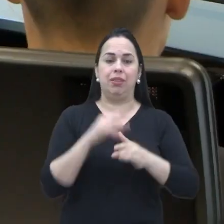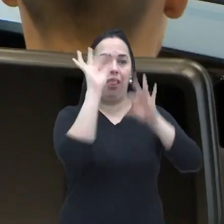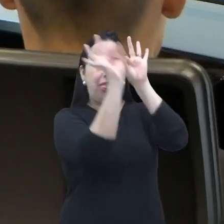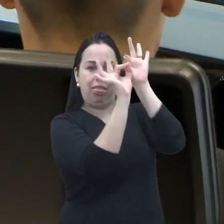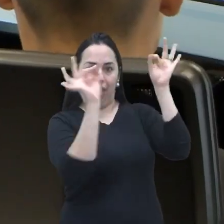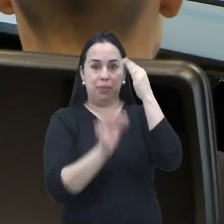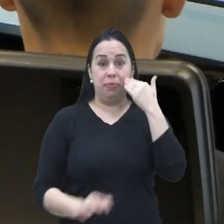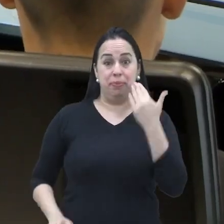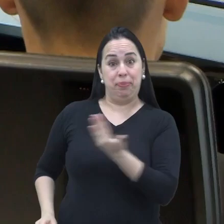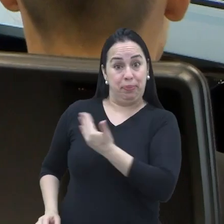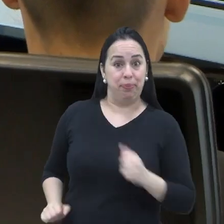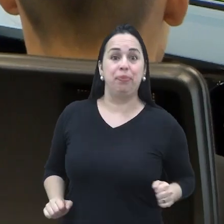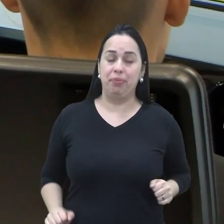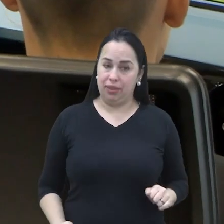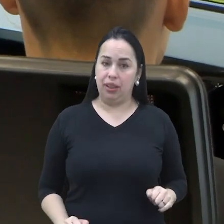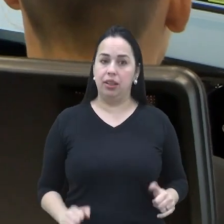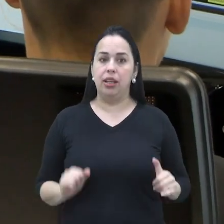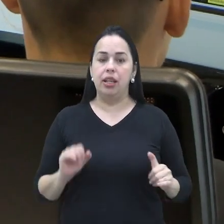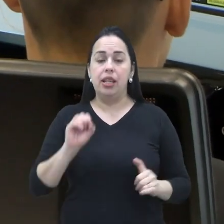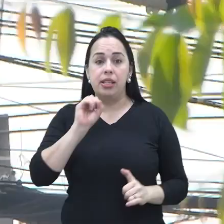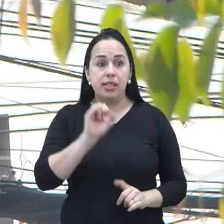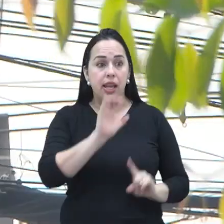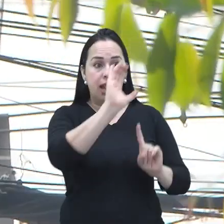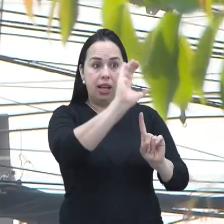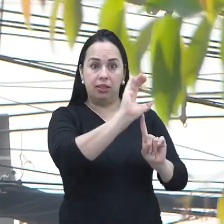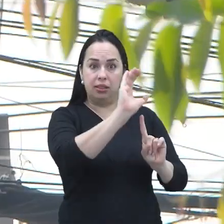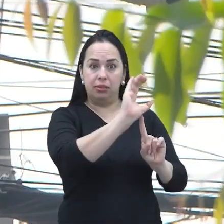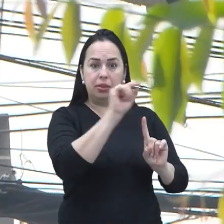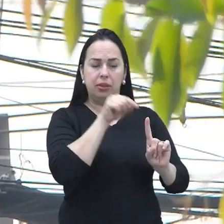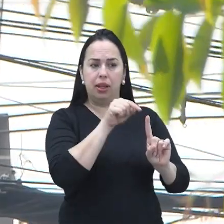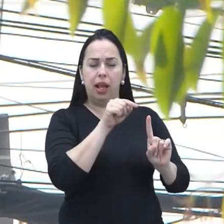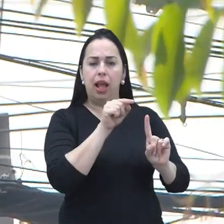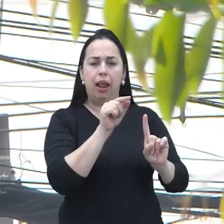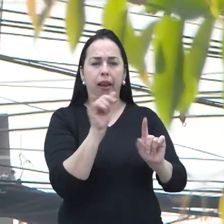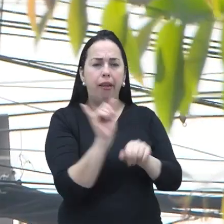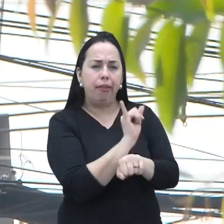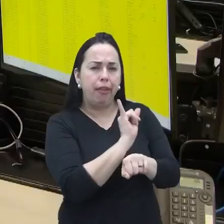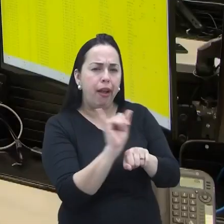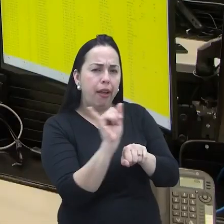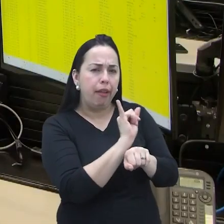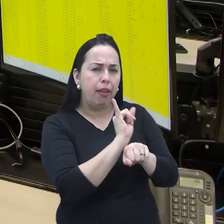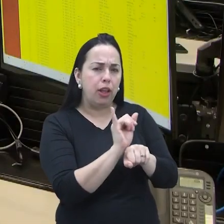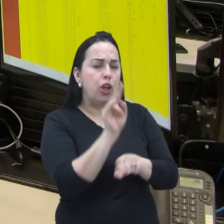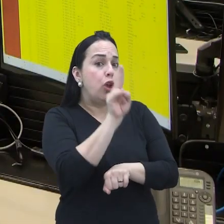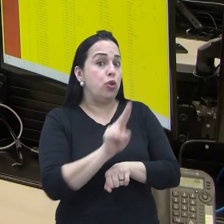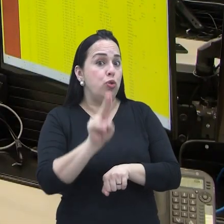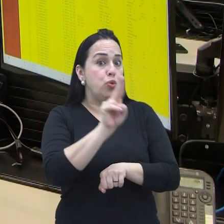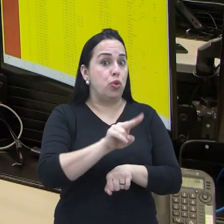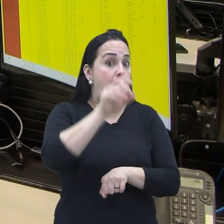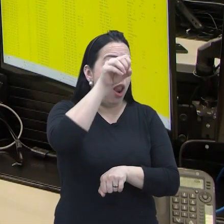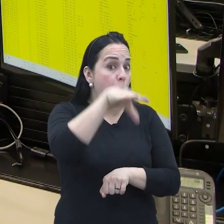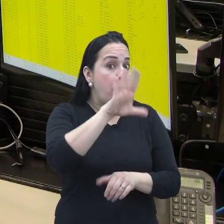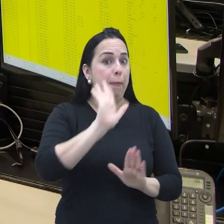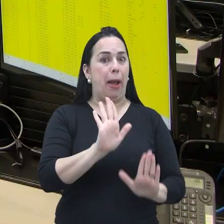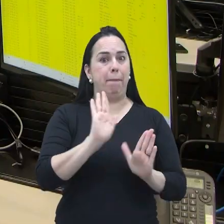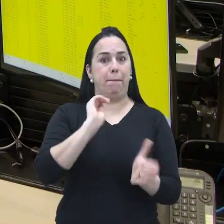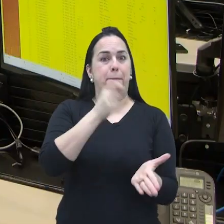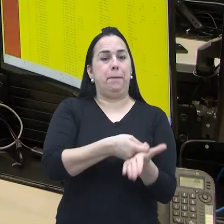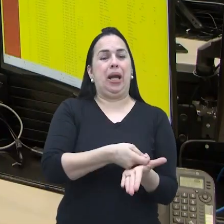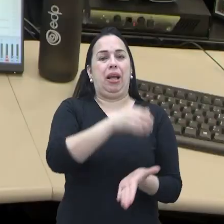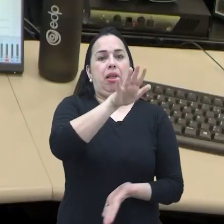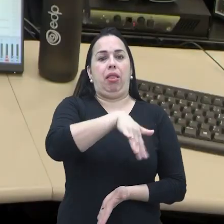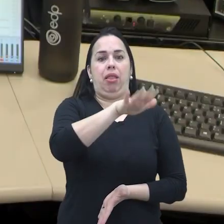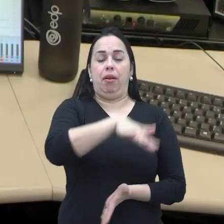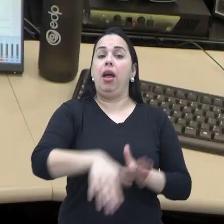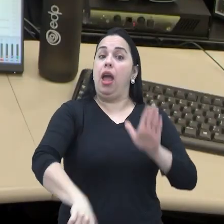fraudes e ligações irregulares na rede elétrica. Os chamados gatos, quando o cliente encontra uma maneira de